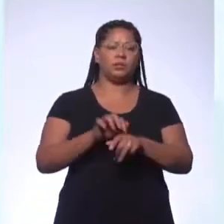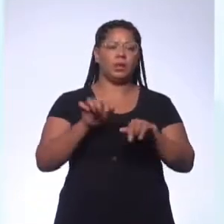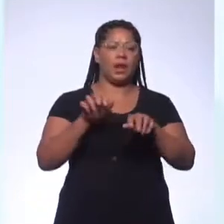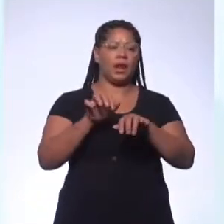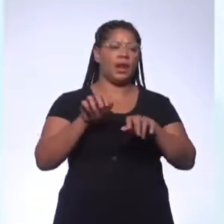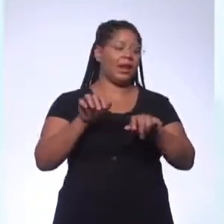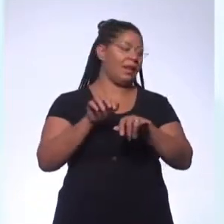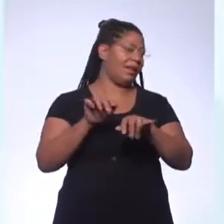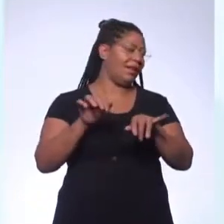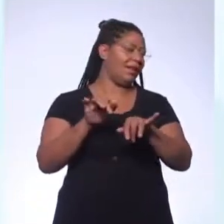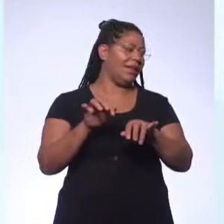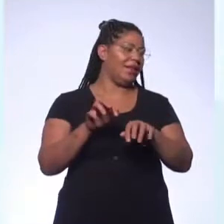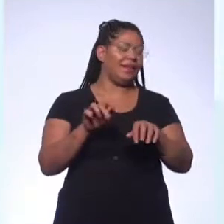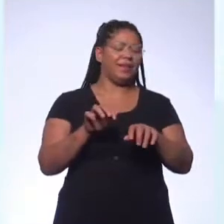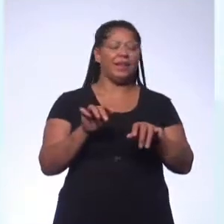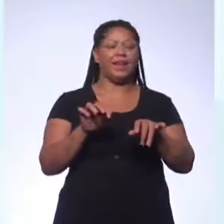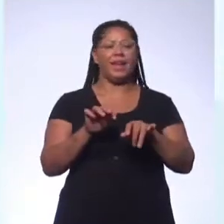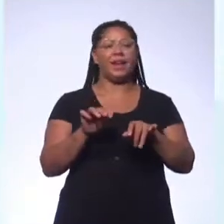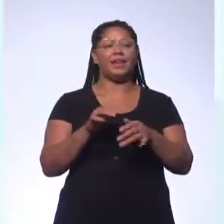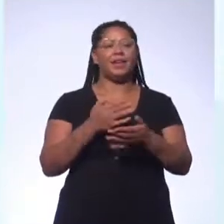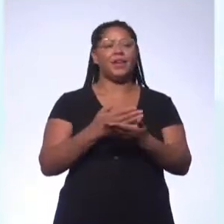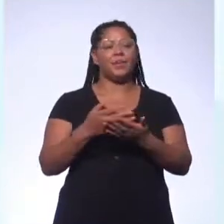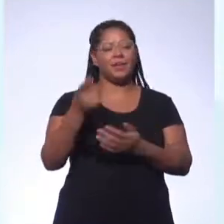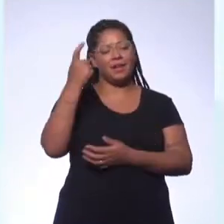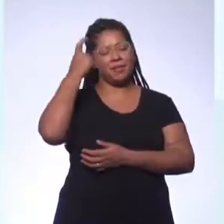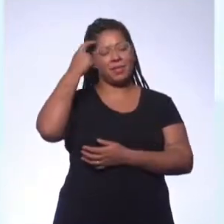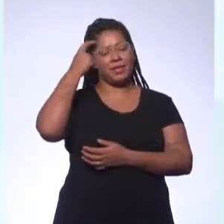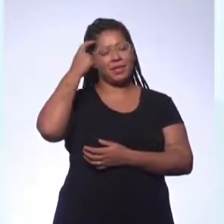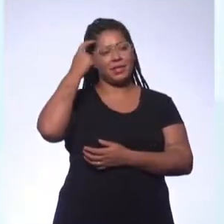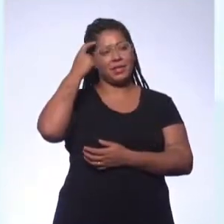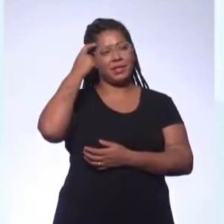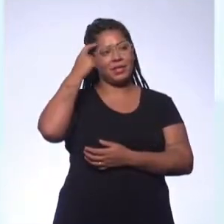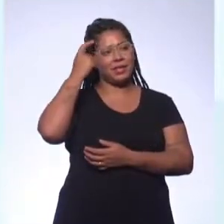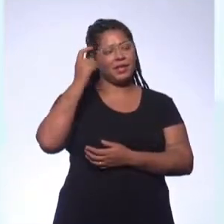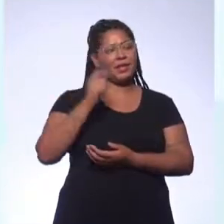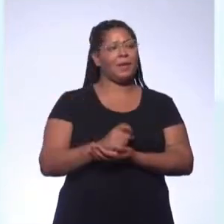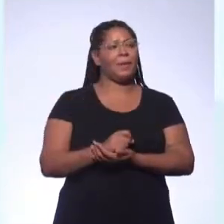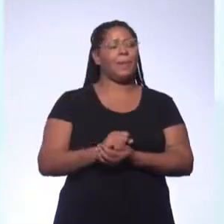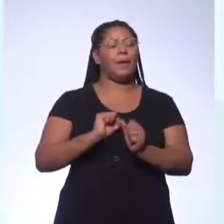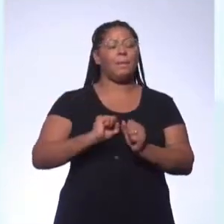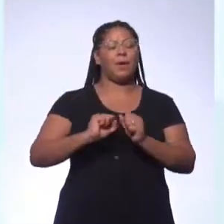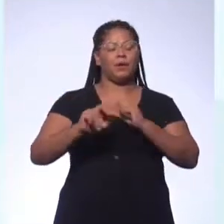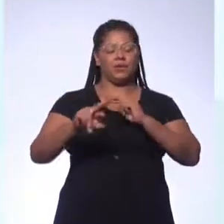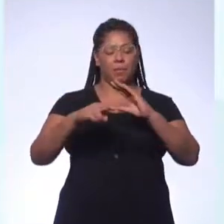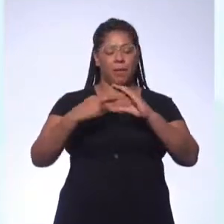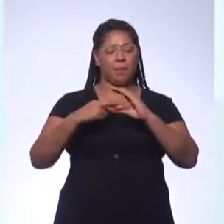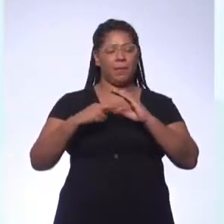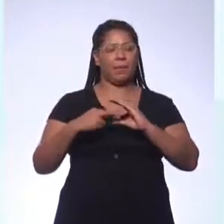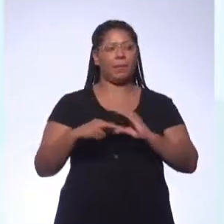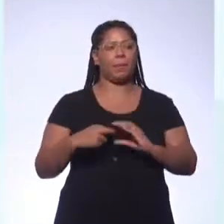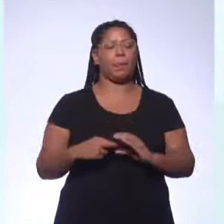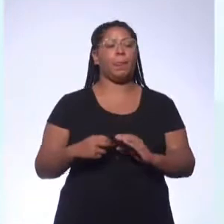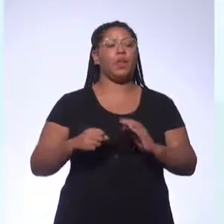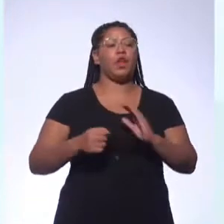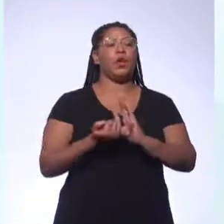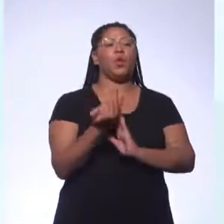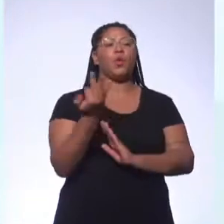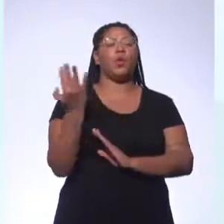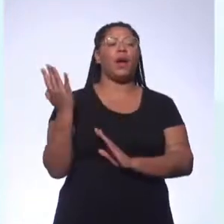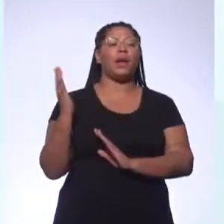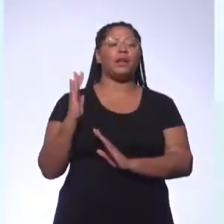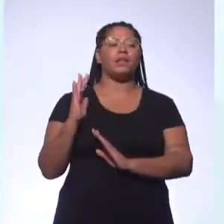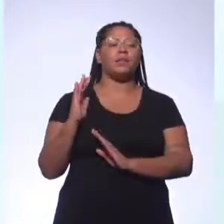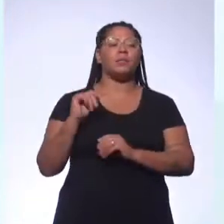nos teclados, começarem a pensar e colocar aí no chatinho. Quais